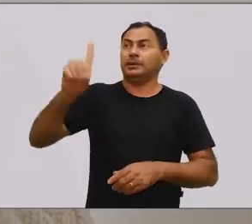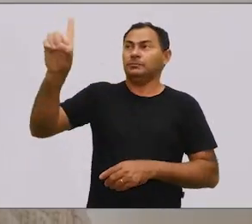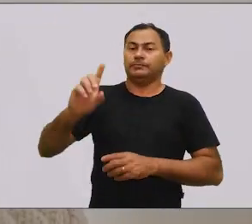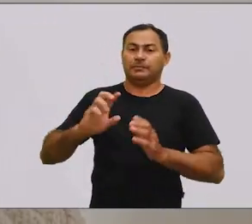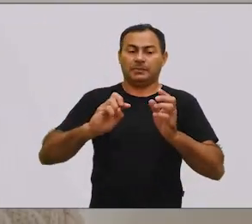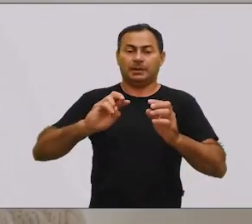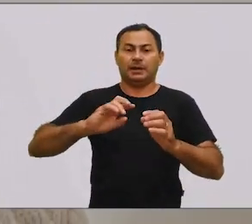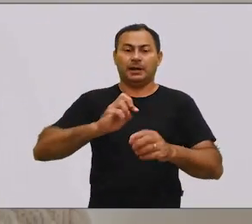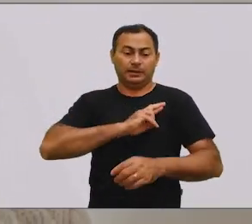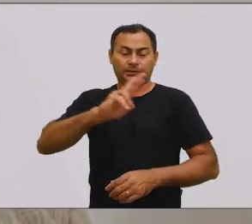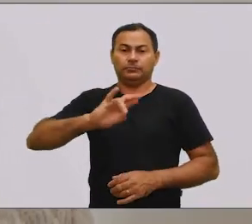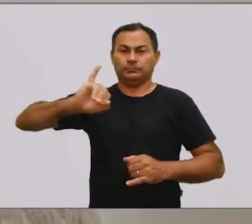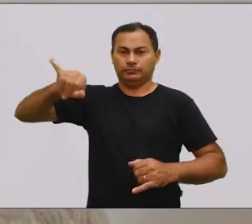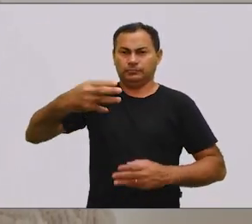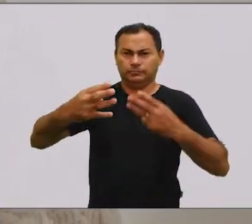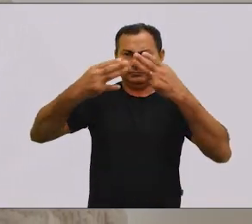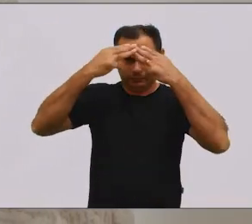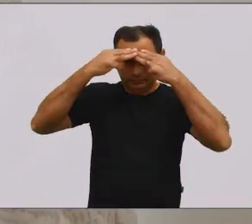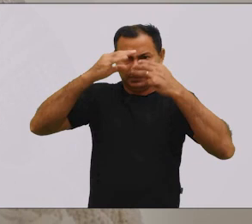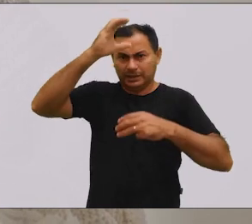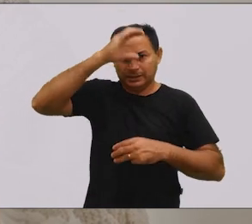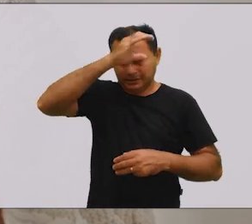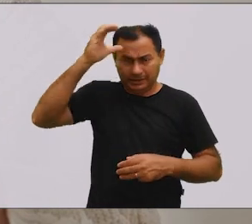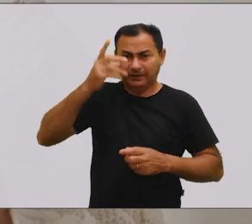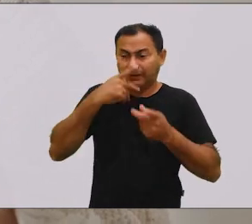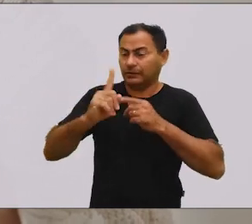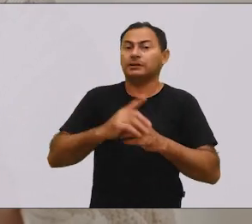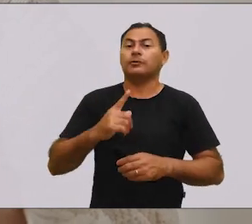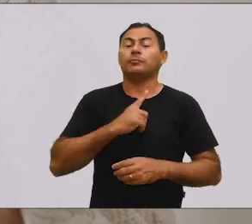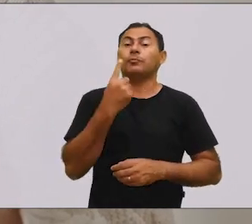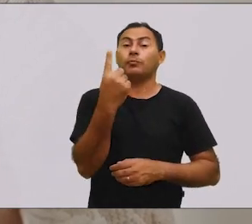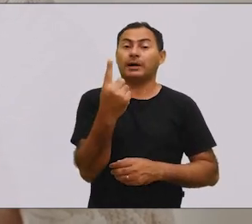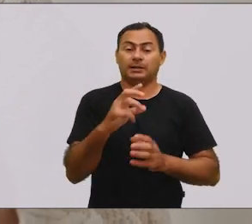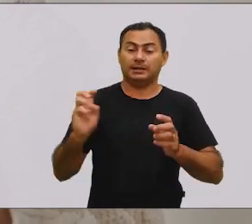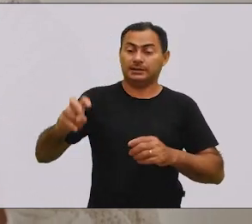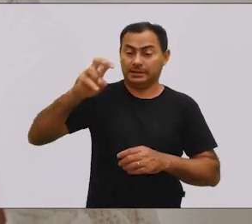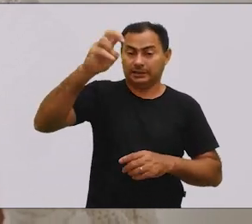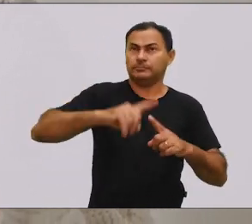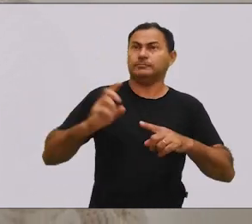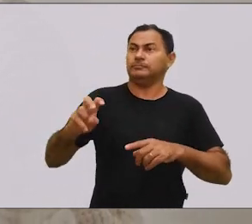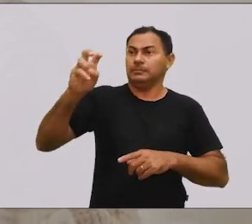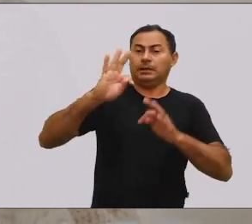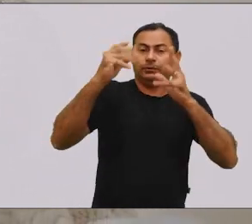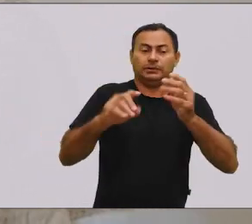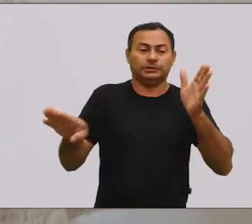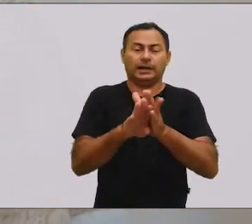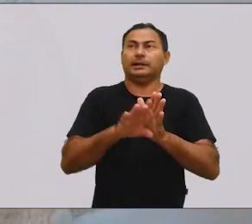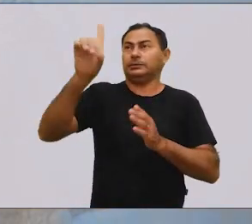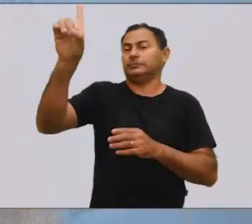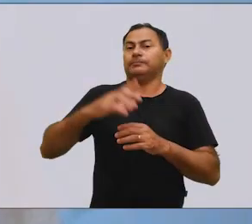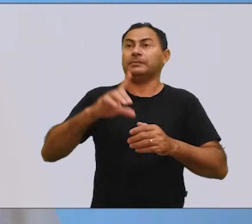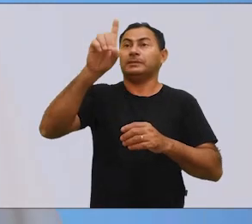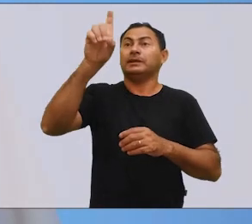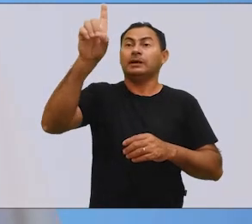revelação judaico-cristã afirma que não é assim. Existe uma escada. Mas você não precisa subir toda ela para chegar a